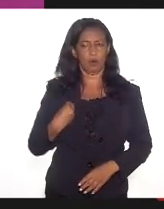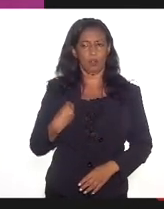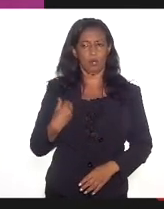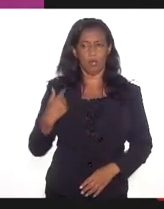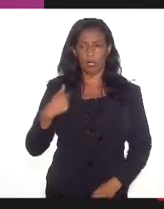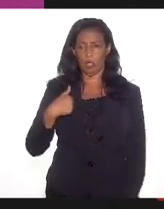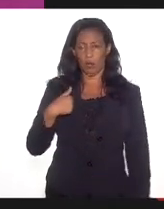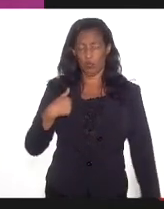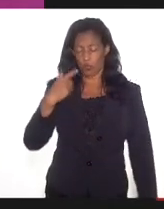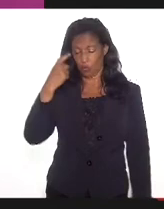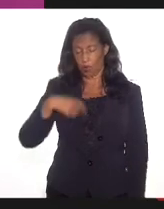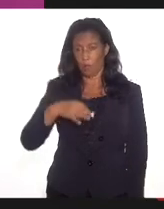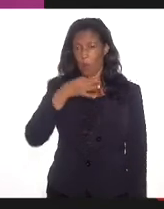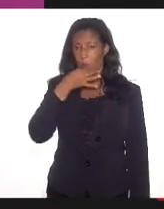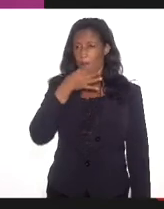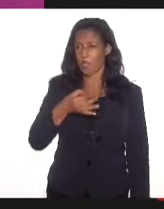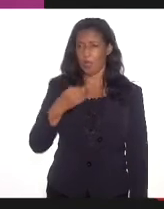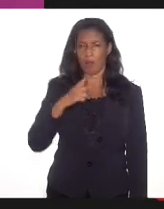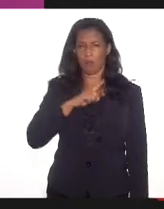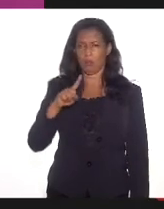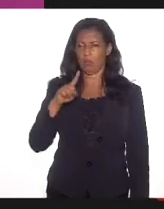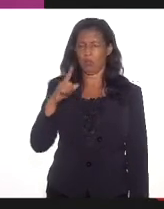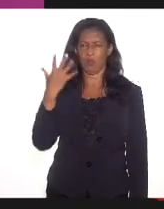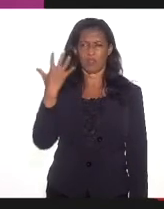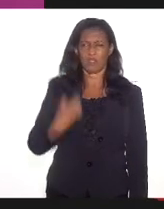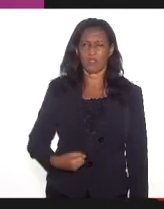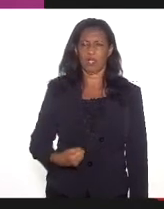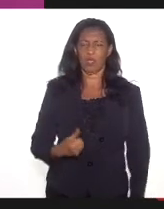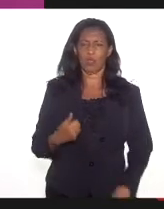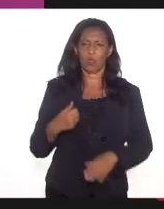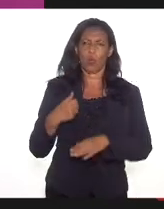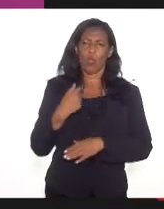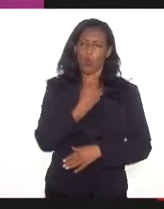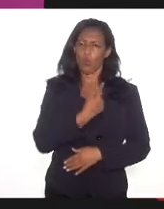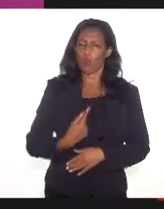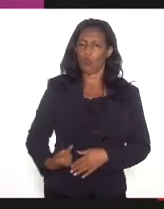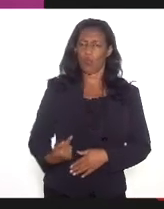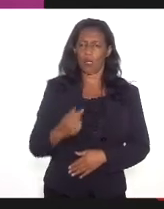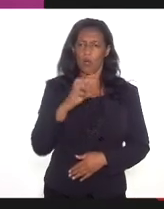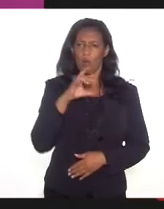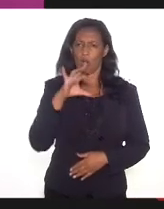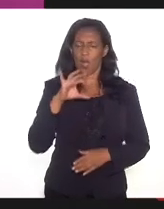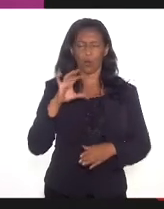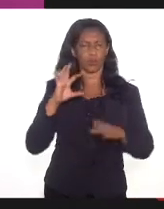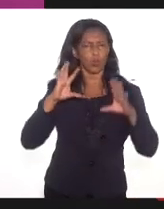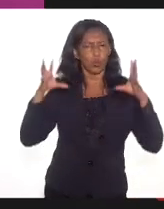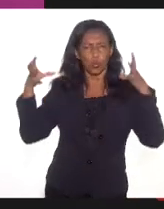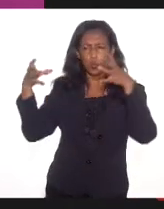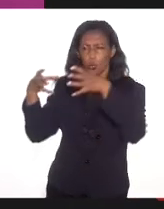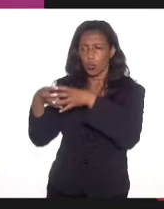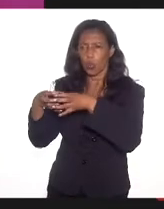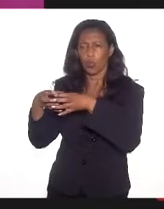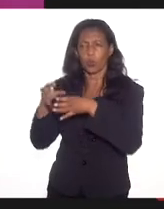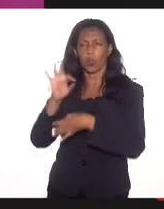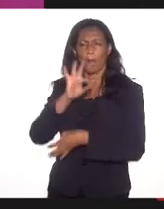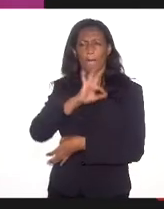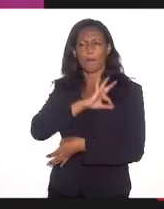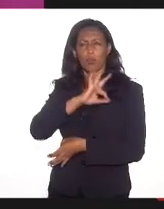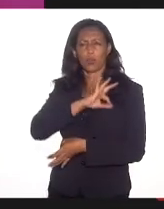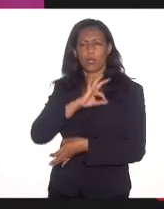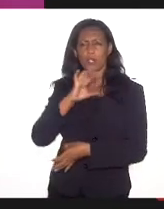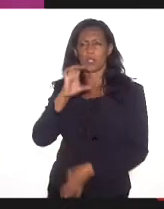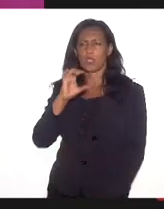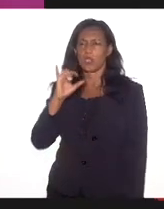ao governador Cláudio Castro e a toda a cúpula da polícia civil que mataram 25